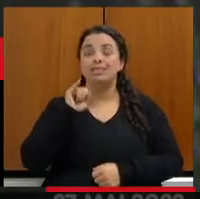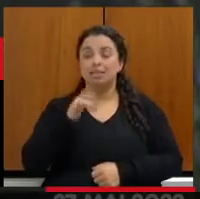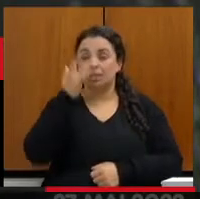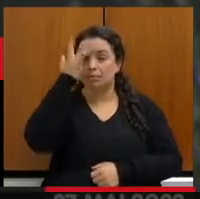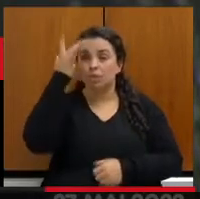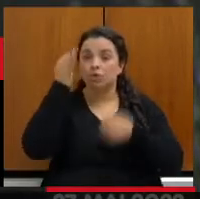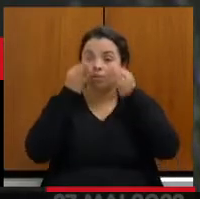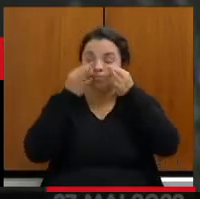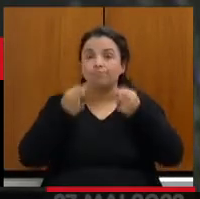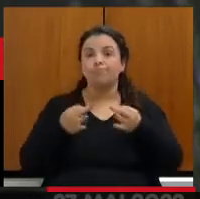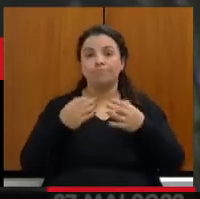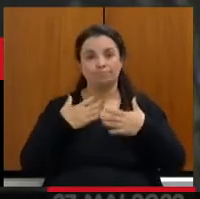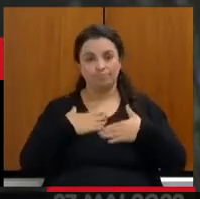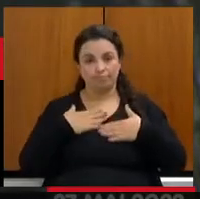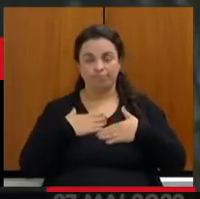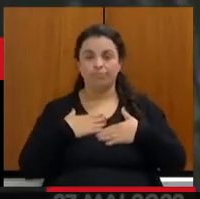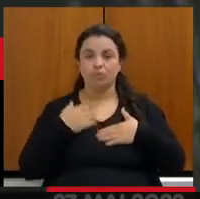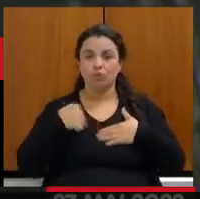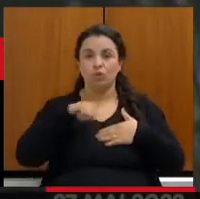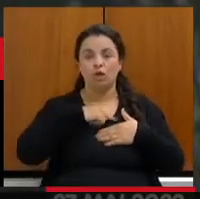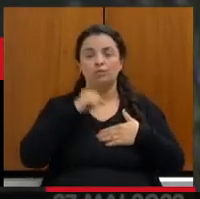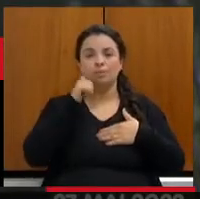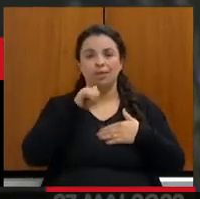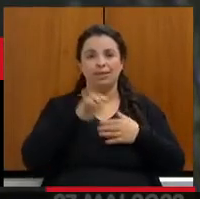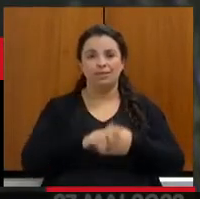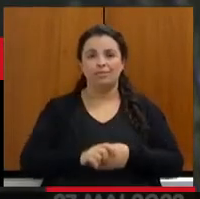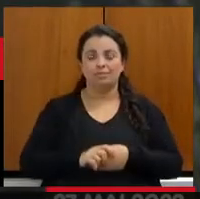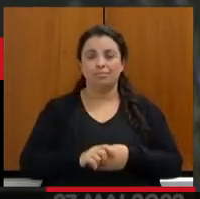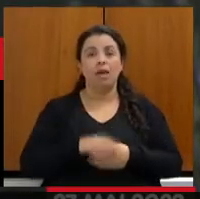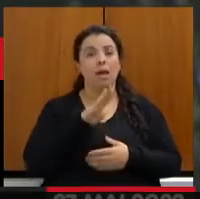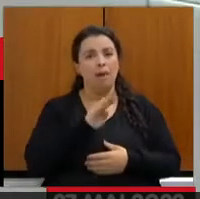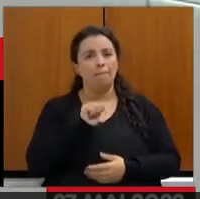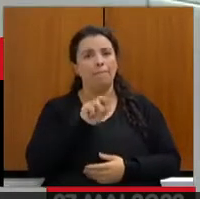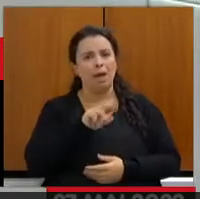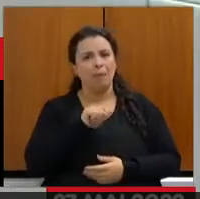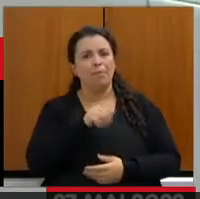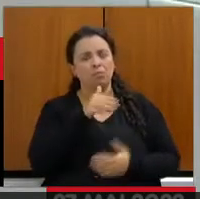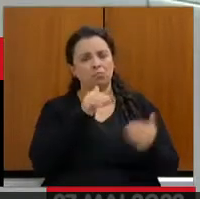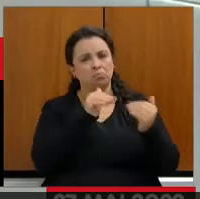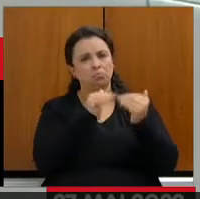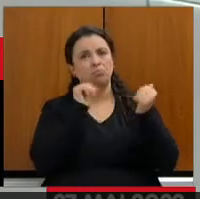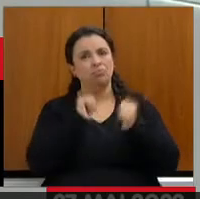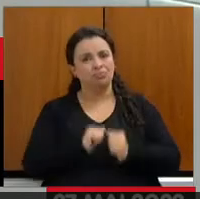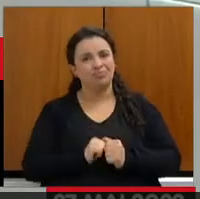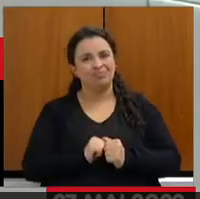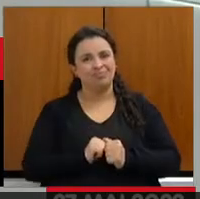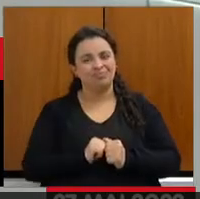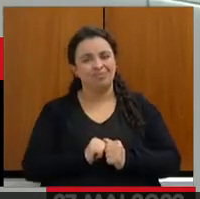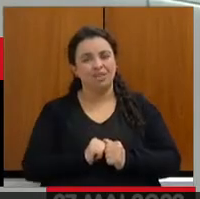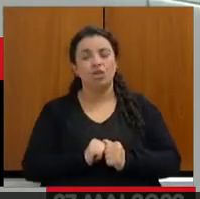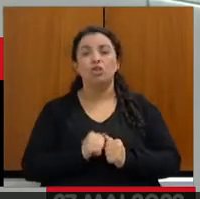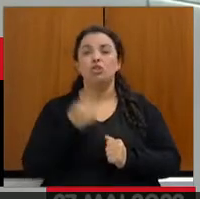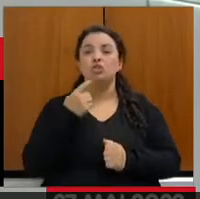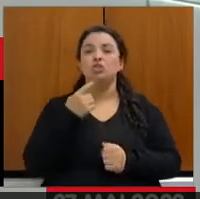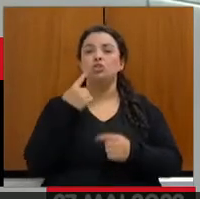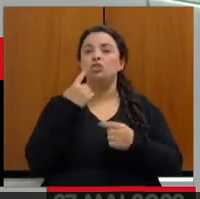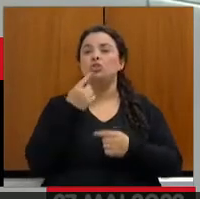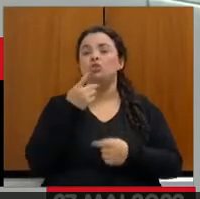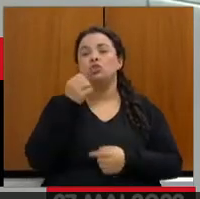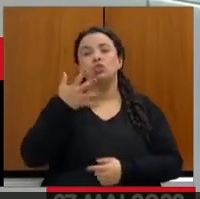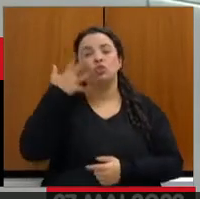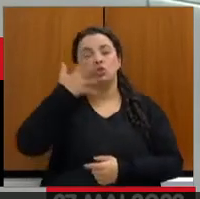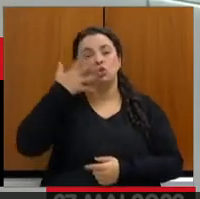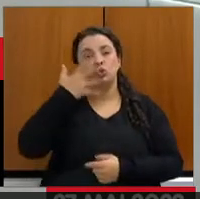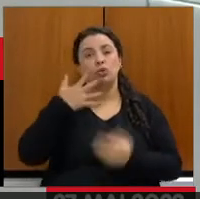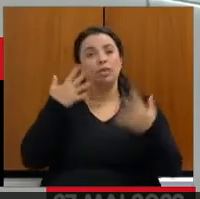muito isso Bárbara discursos lindos mas saídas a francesas persistem antes que nos Ouçam